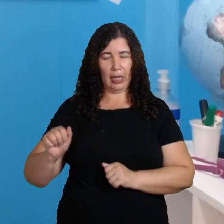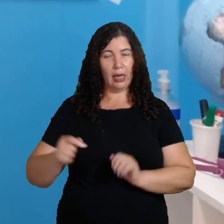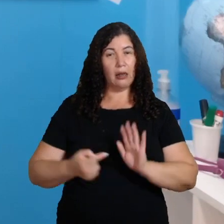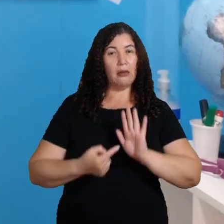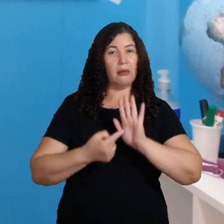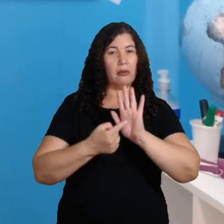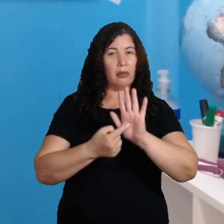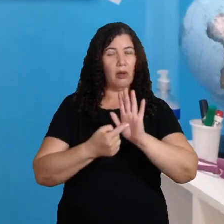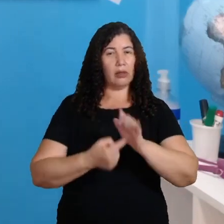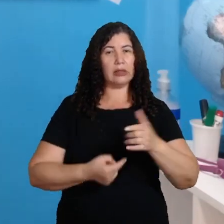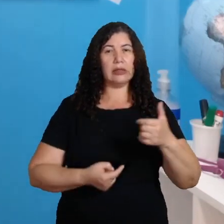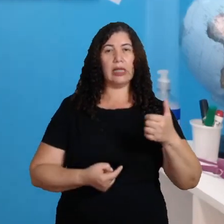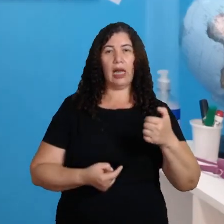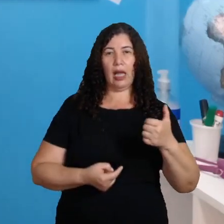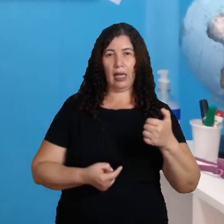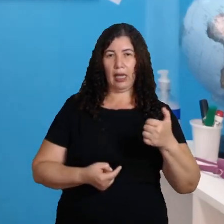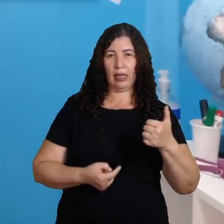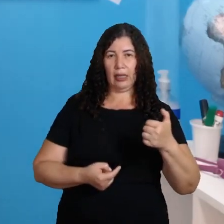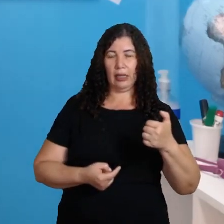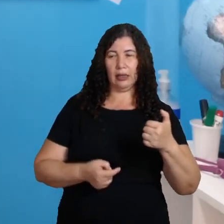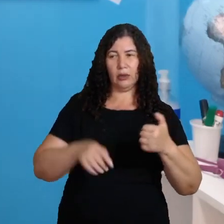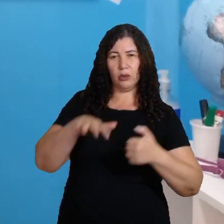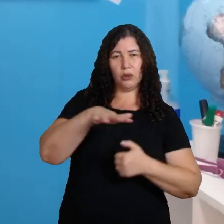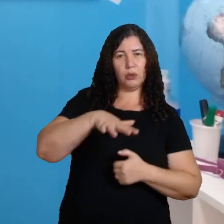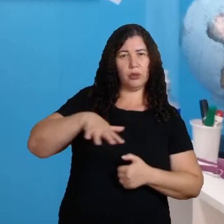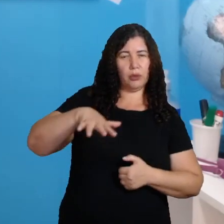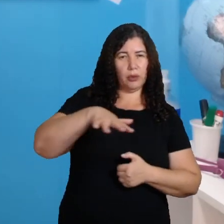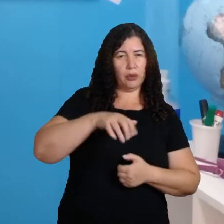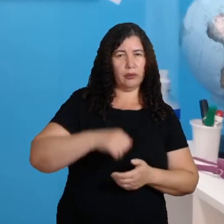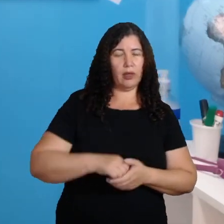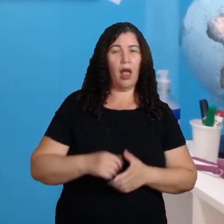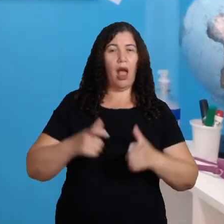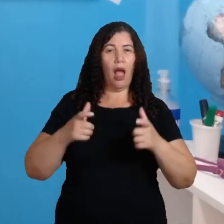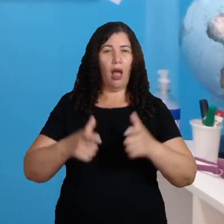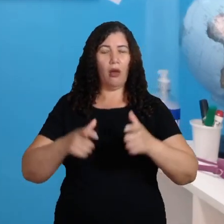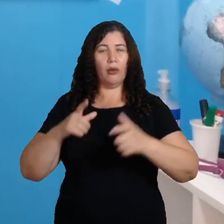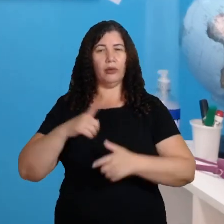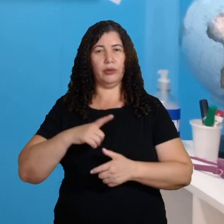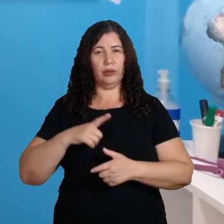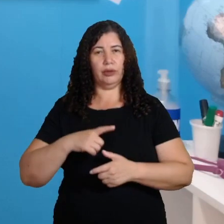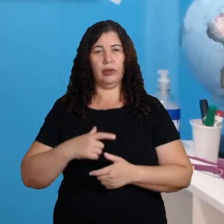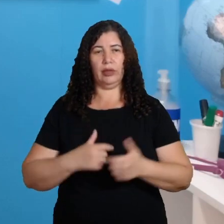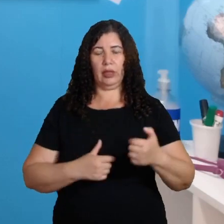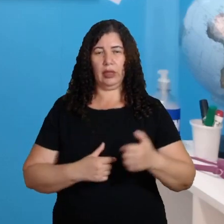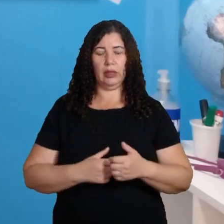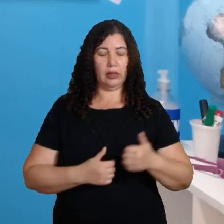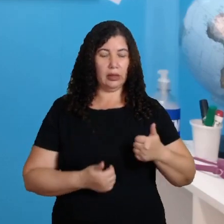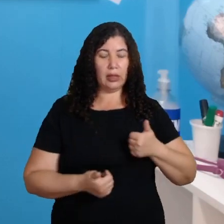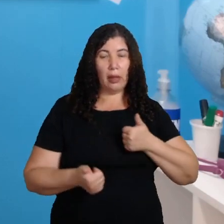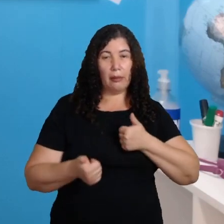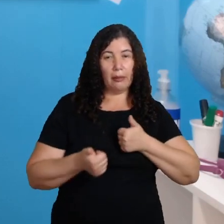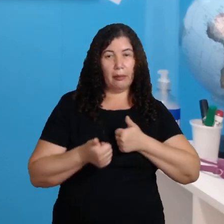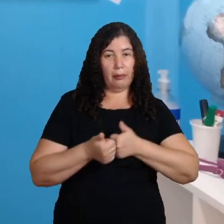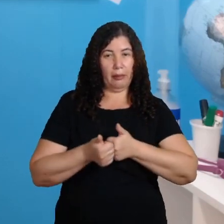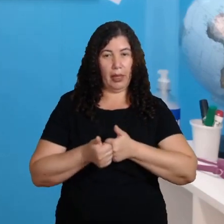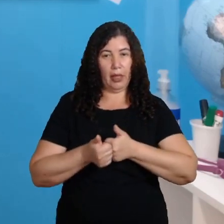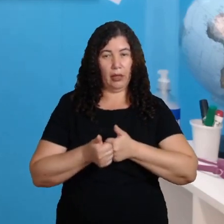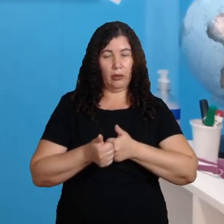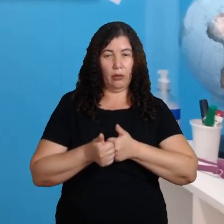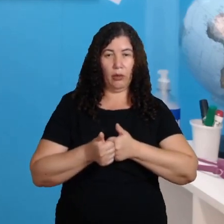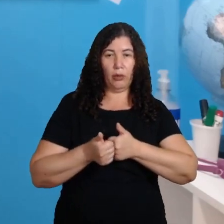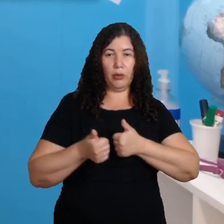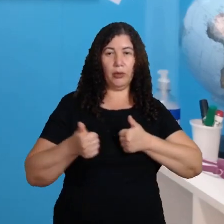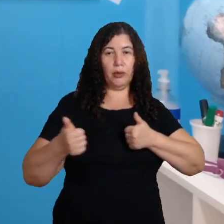a caneta dentro de um espaço, dizendo onde ela se encontra, se é próxima de mim que eu estou falando ou se